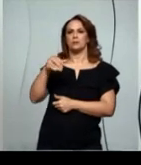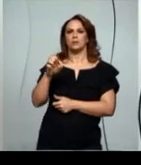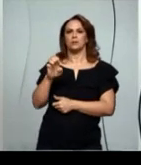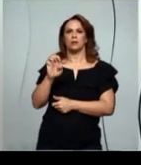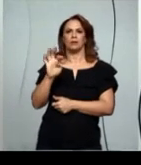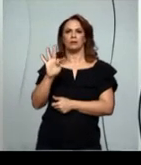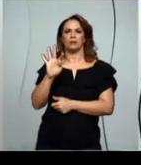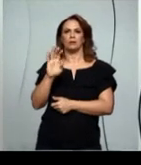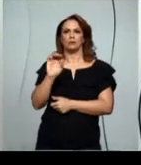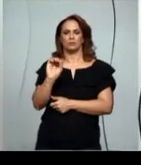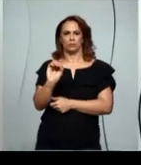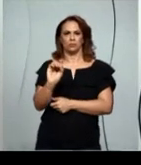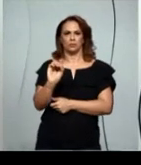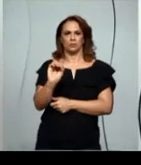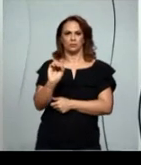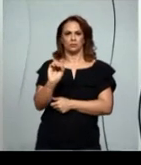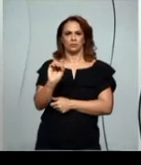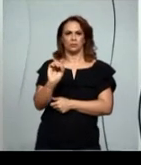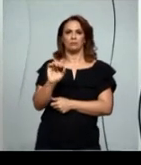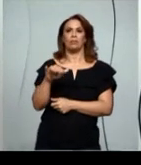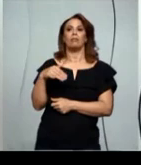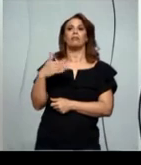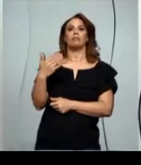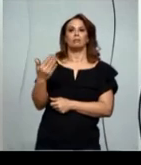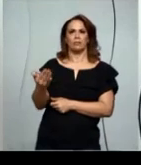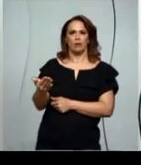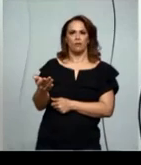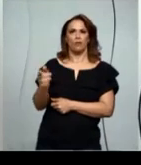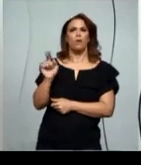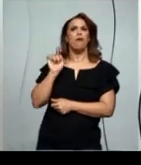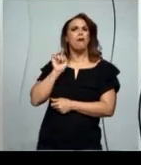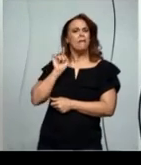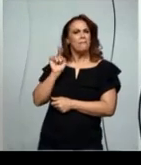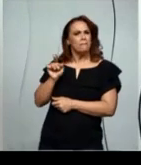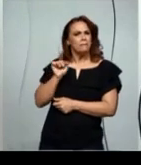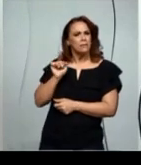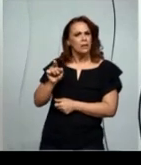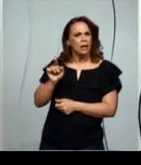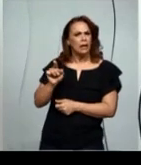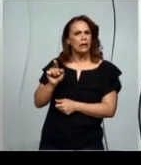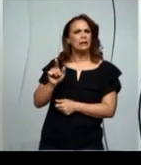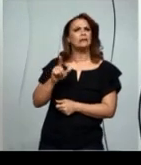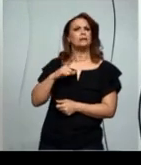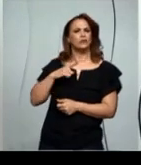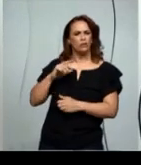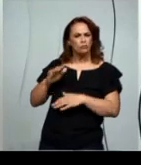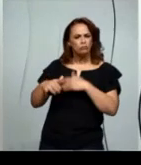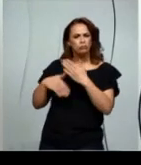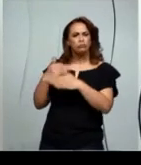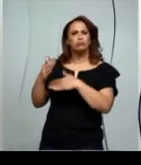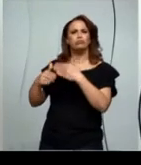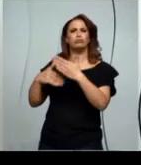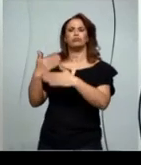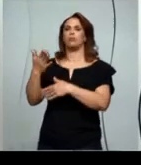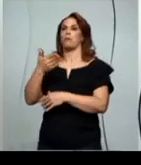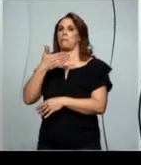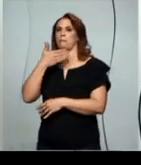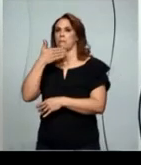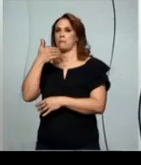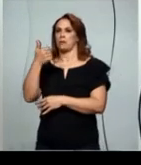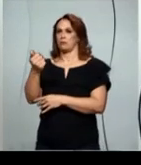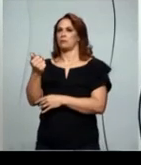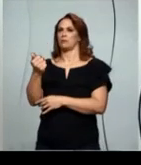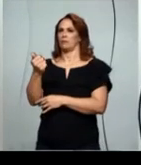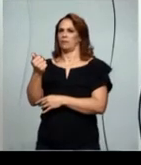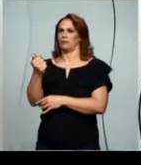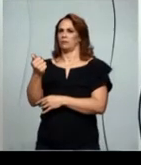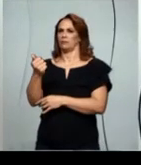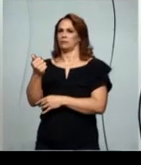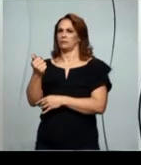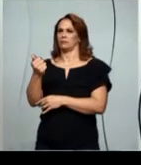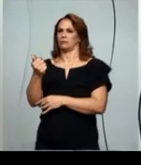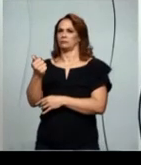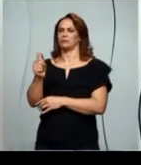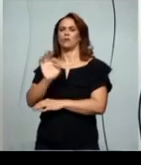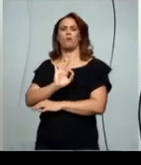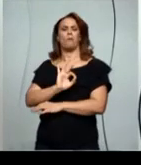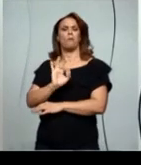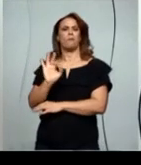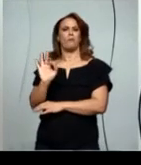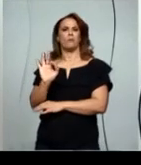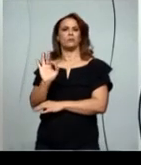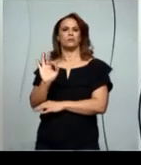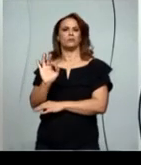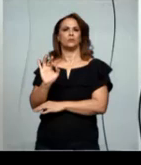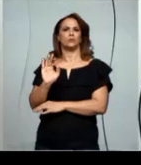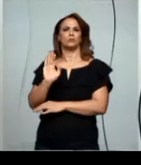tiveram um desempenho melhor. Tudo bem, tiveram um desempenho melhor depois. Ótimo, então aqui a gente